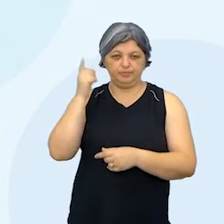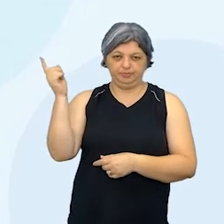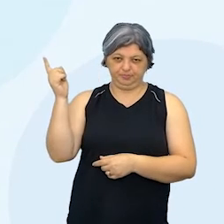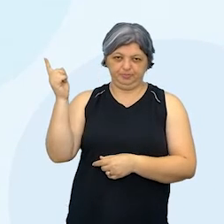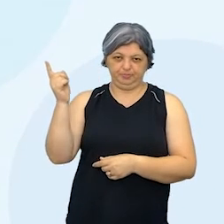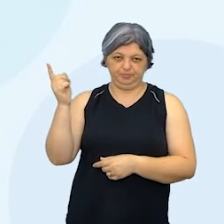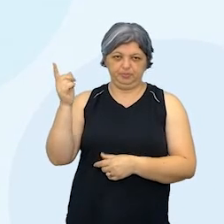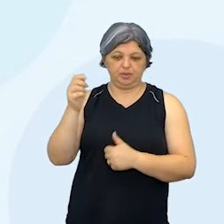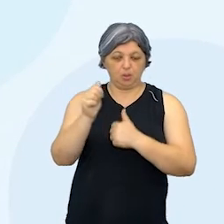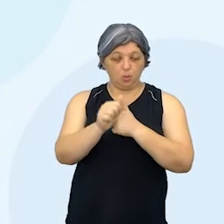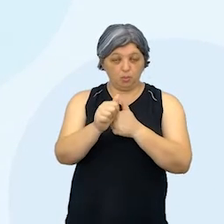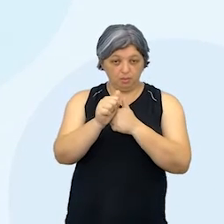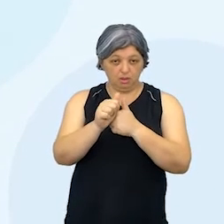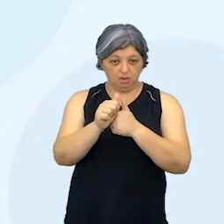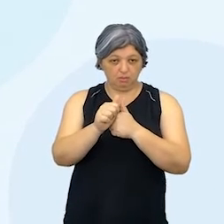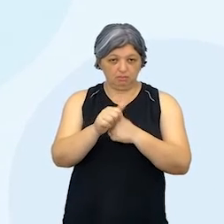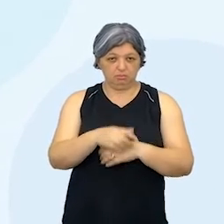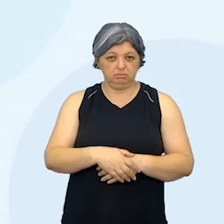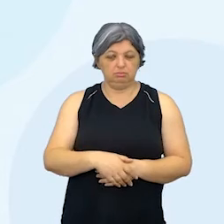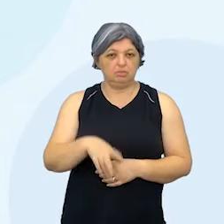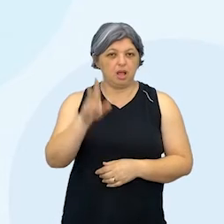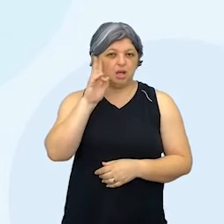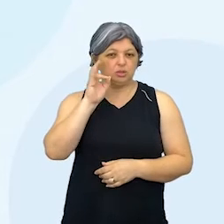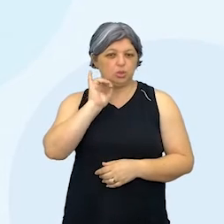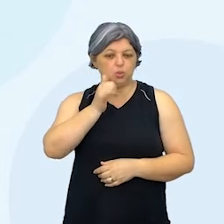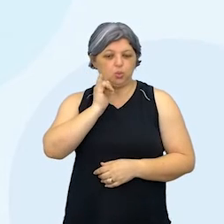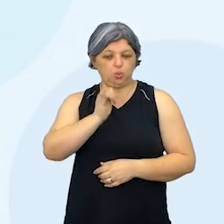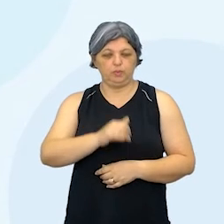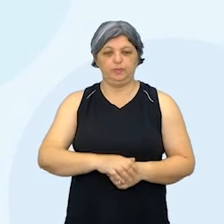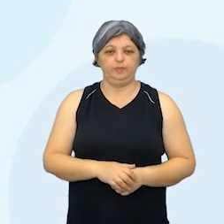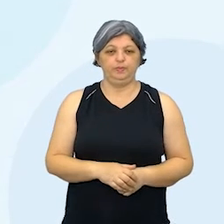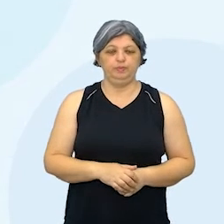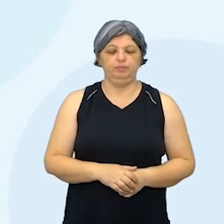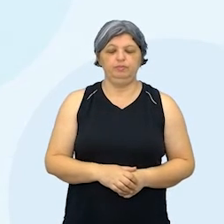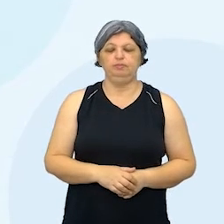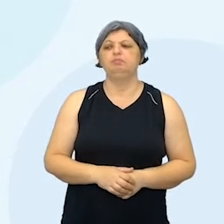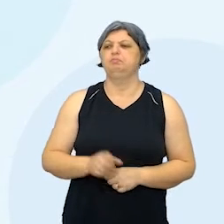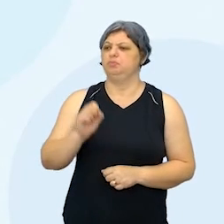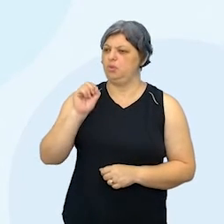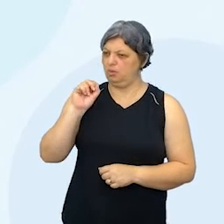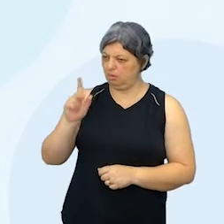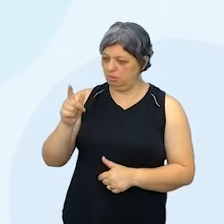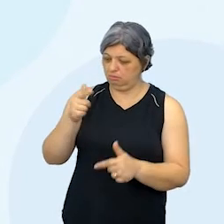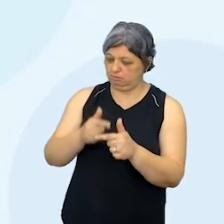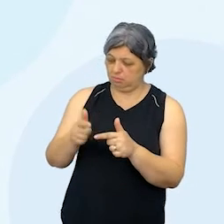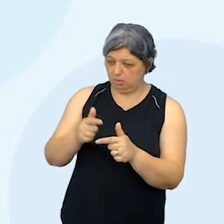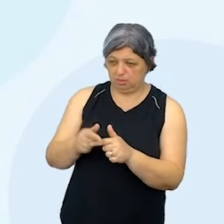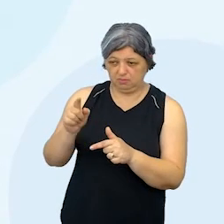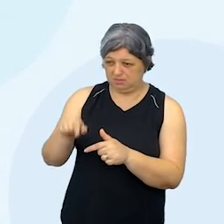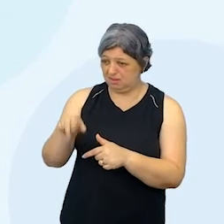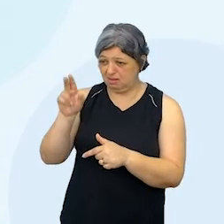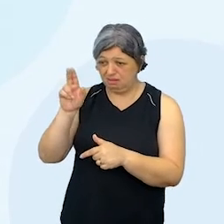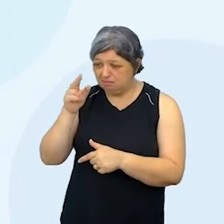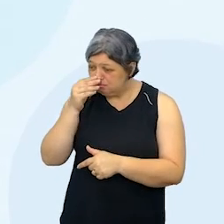eles acompanharem, ouvindo a história. Ok, o problema é que você nunca me escuta, disse